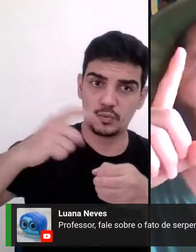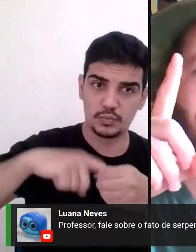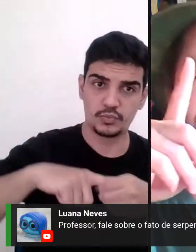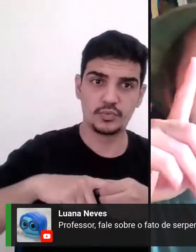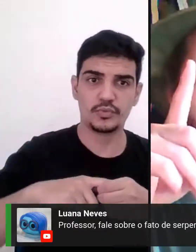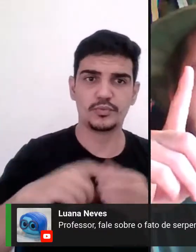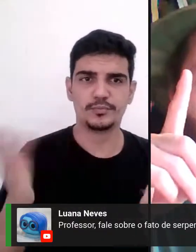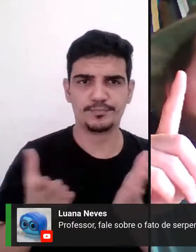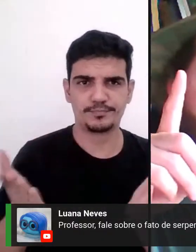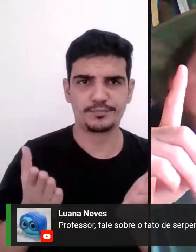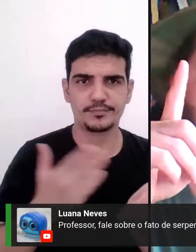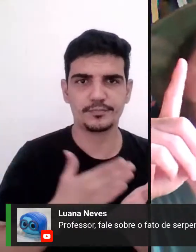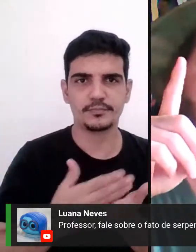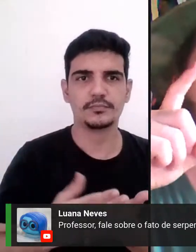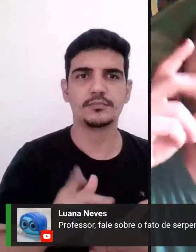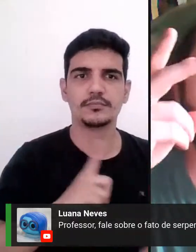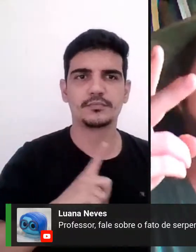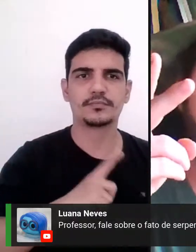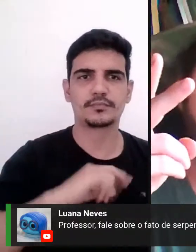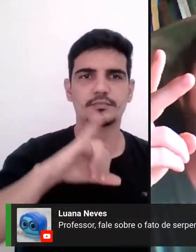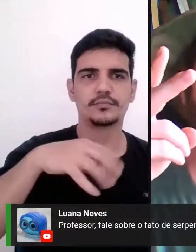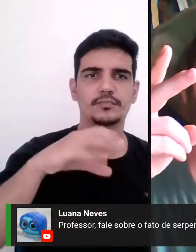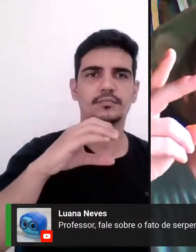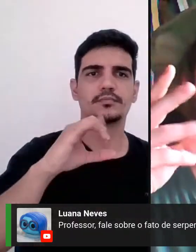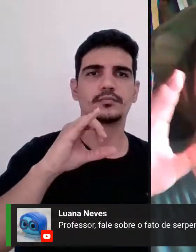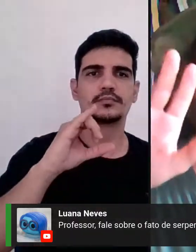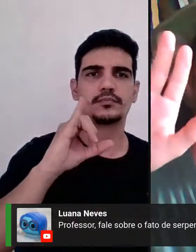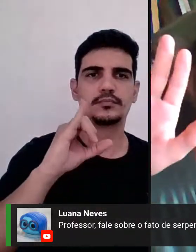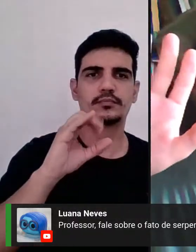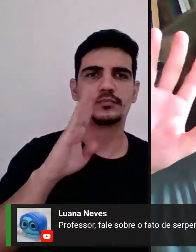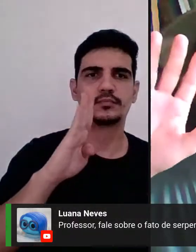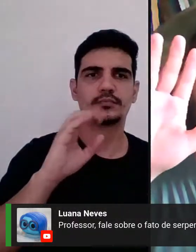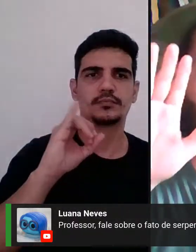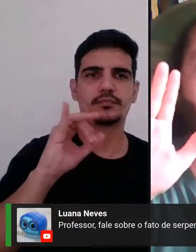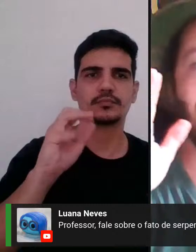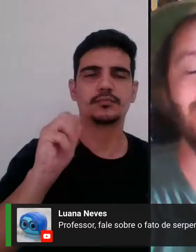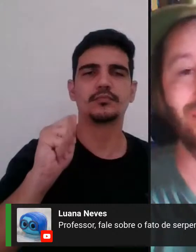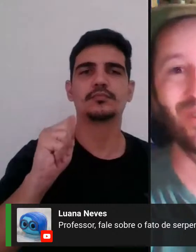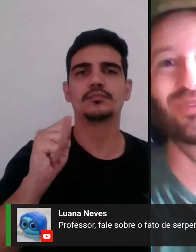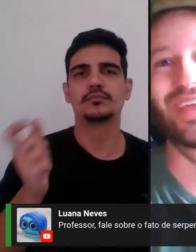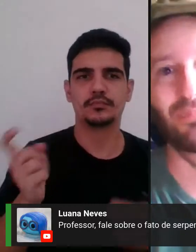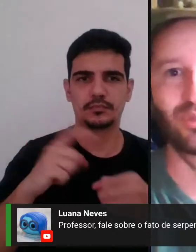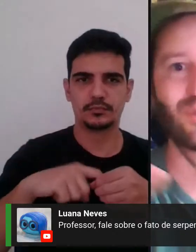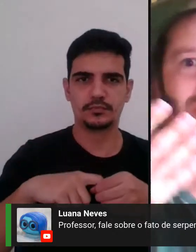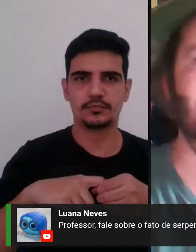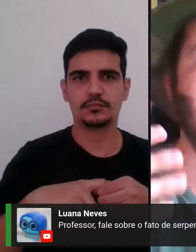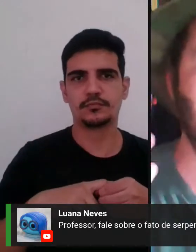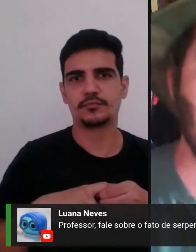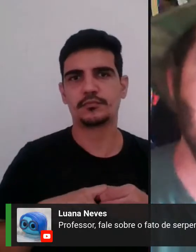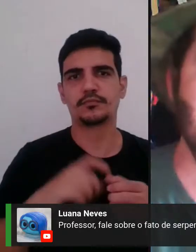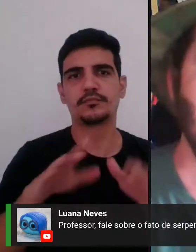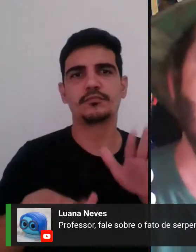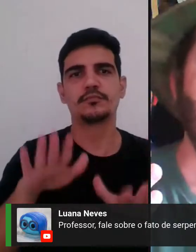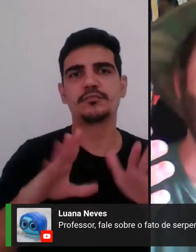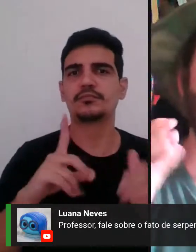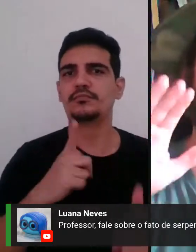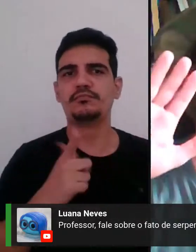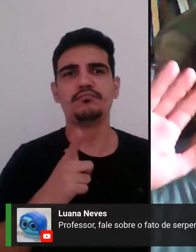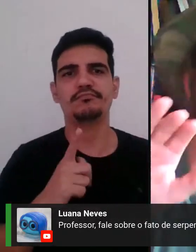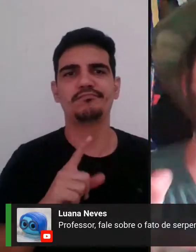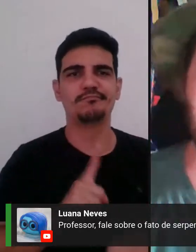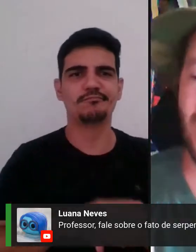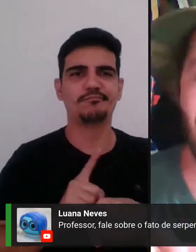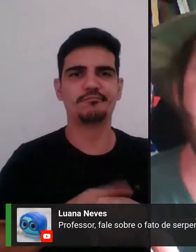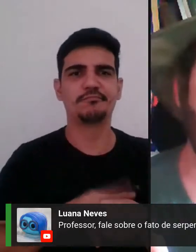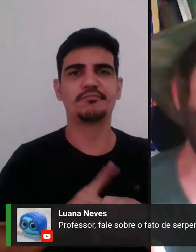né, tem muita jiboia, muito mesmo, sucuri. Tá? Eu quase não tenho tempo de fazer esses resgates.